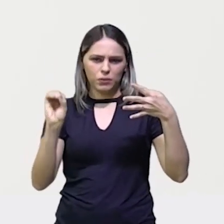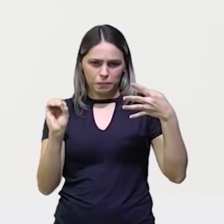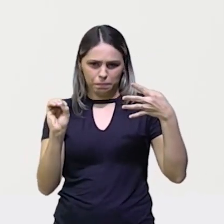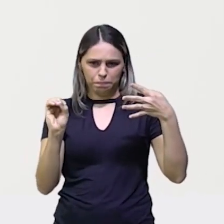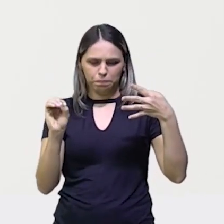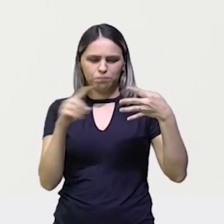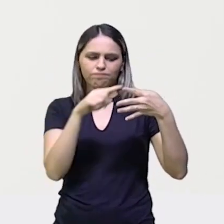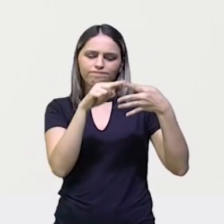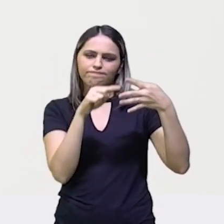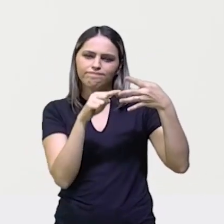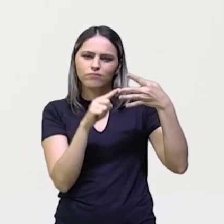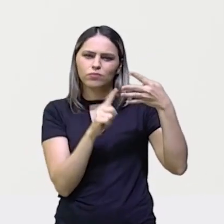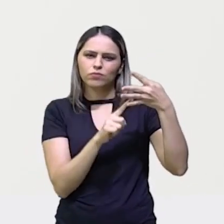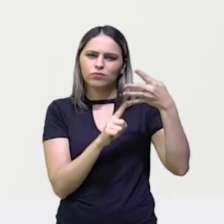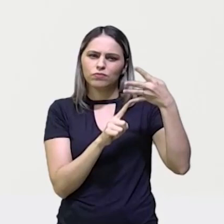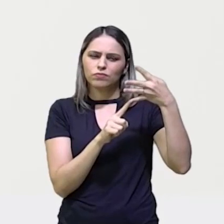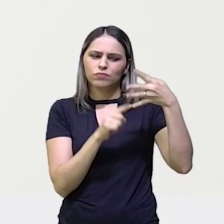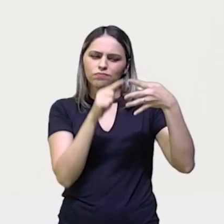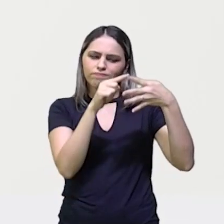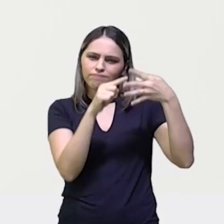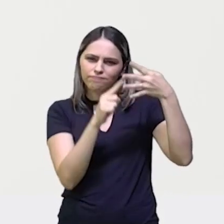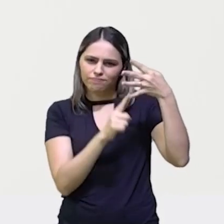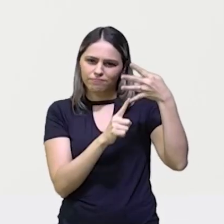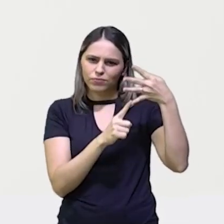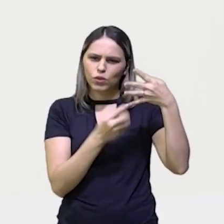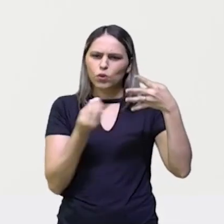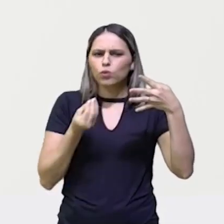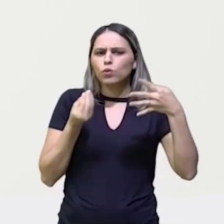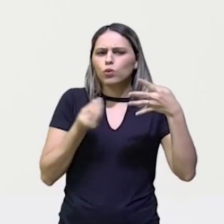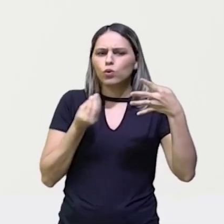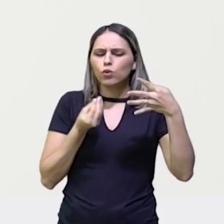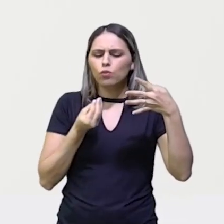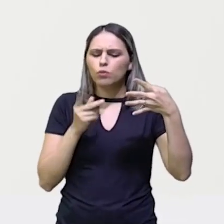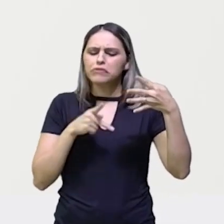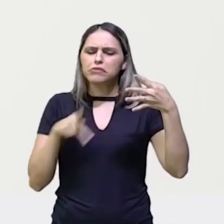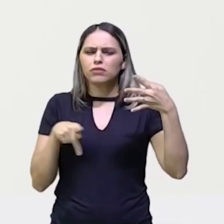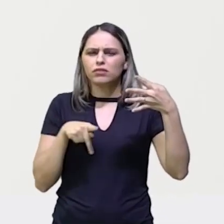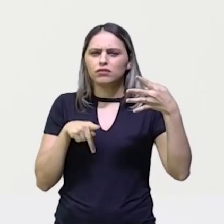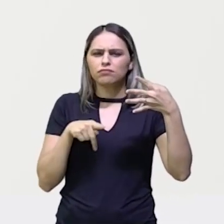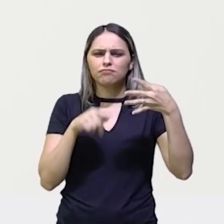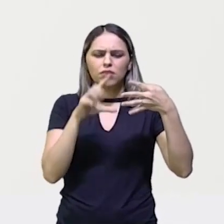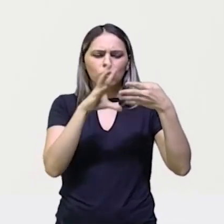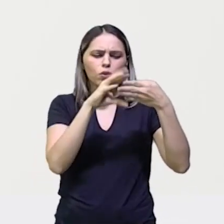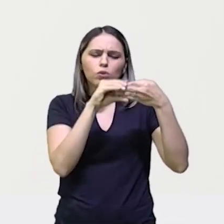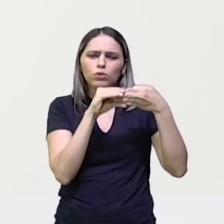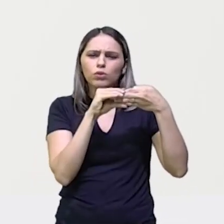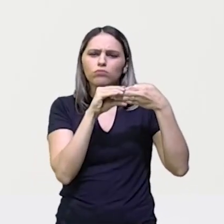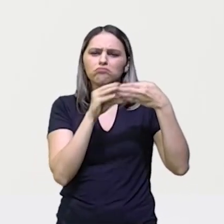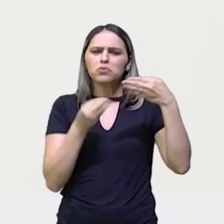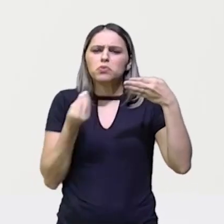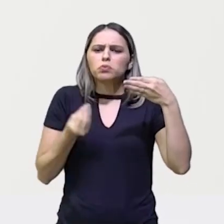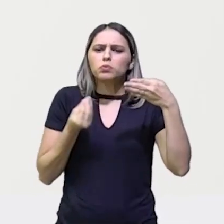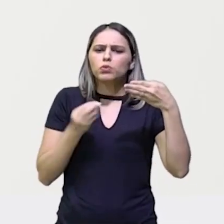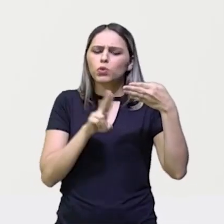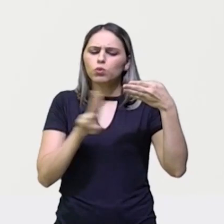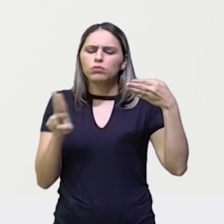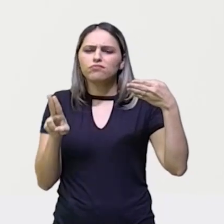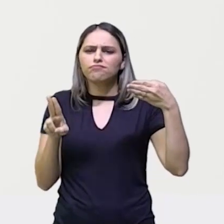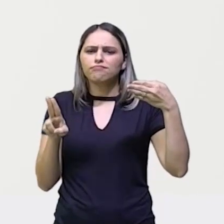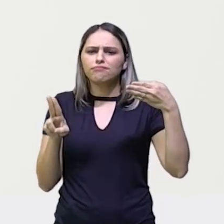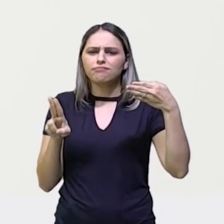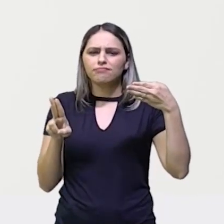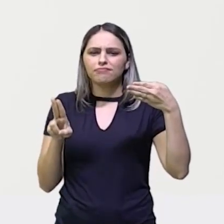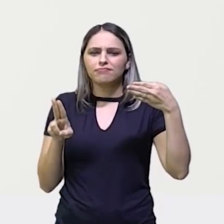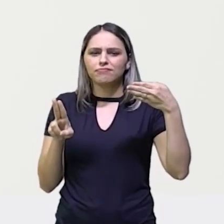E como se chama, professora, estes quatro versos? Como ele é chamado,